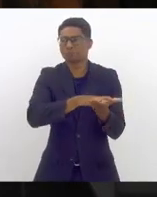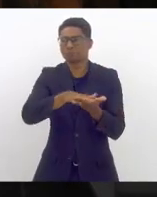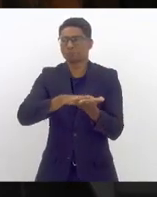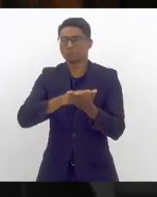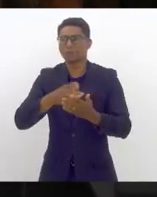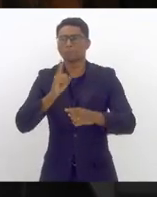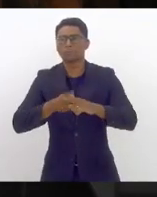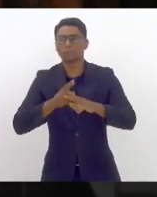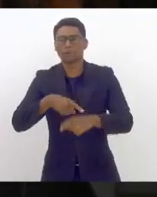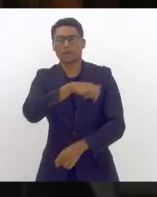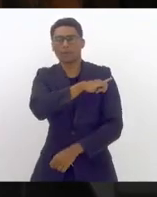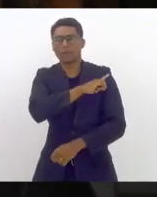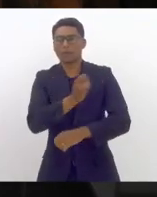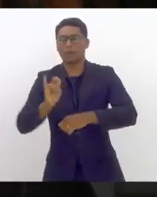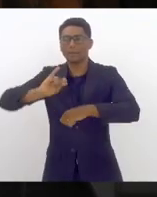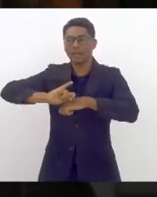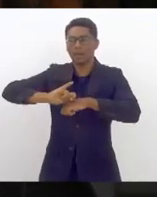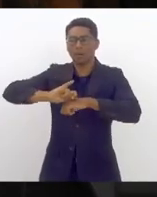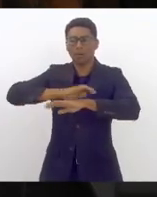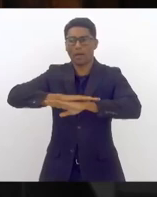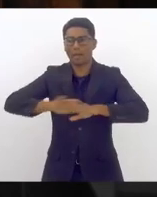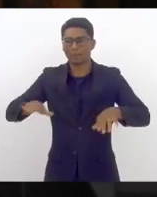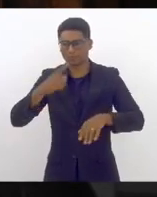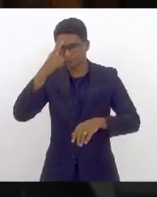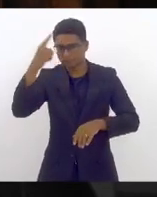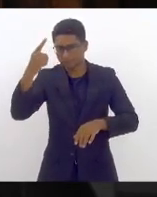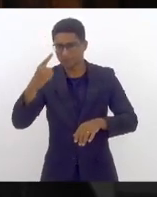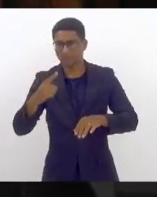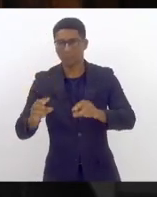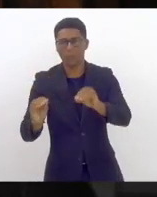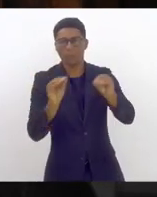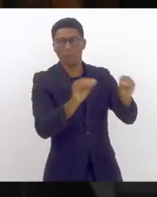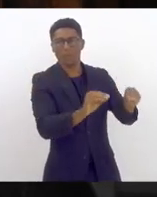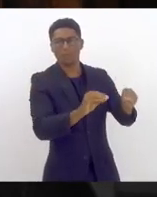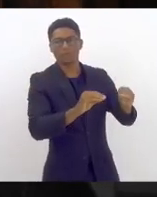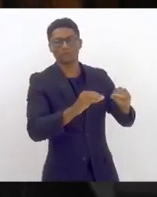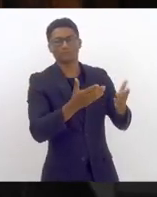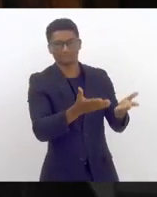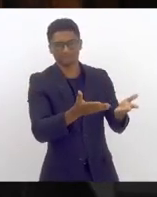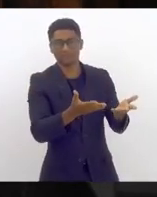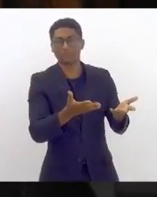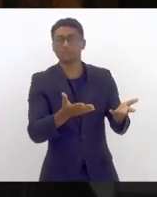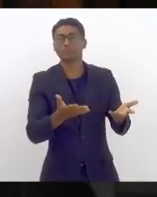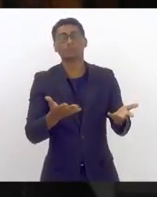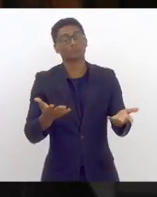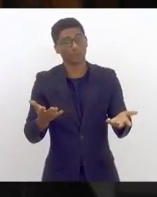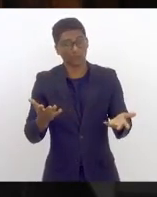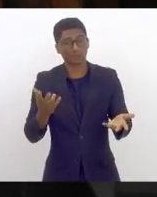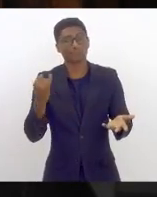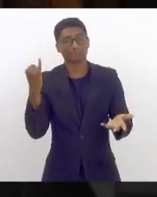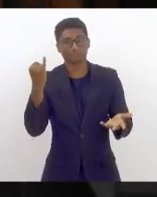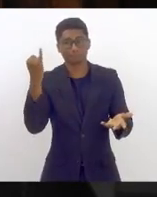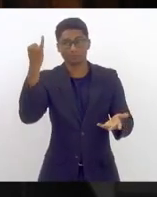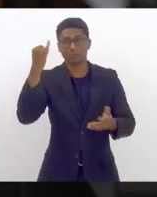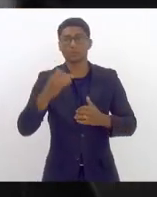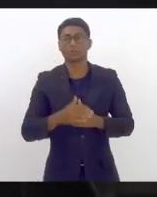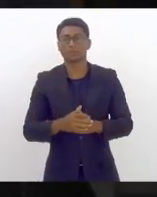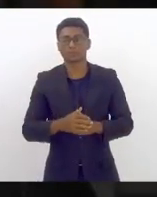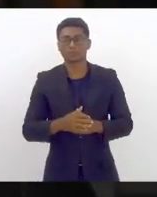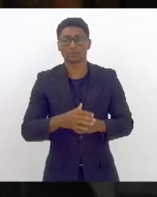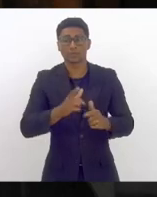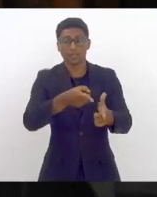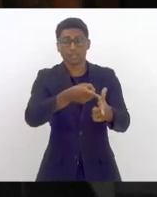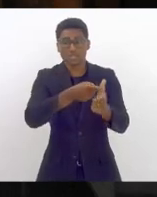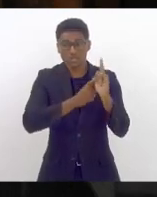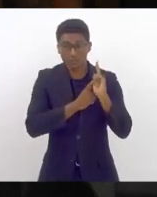Janeiro deixa de ser a capital da República. Então, isso é um elemento importante que confirma essa dívida histórica